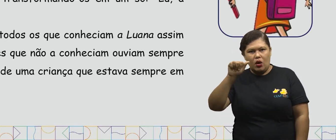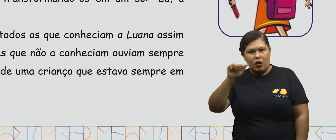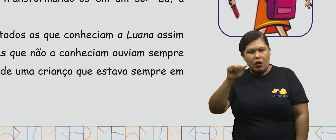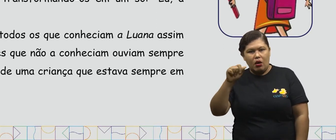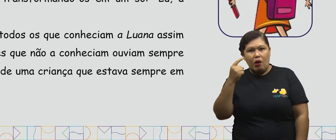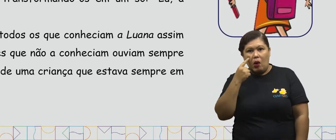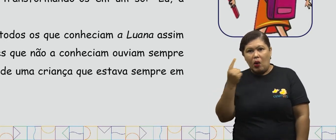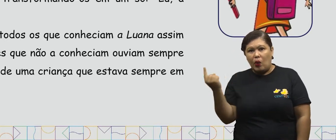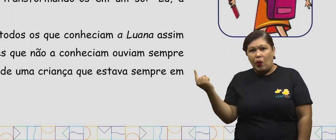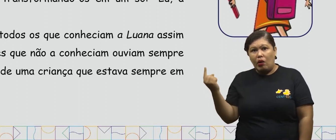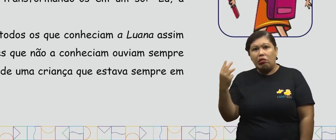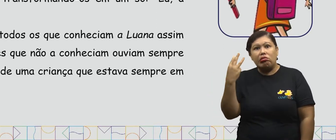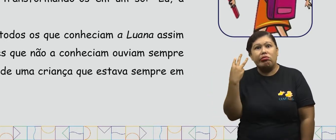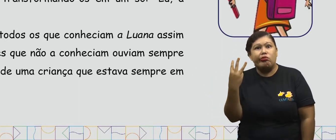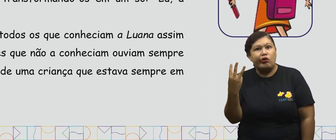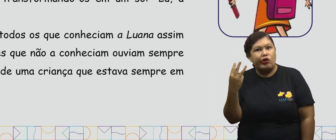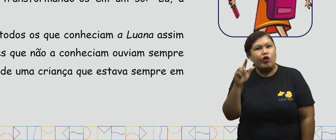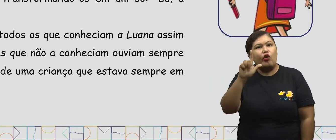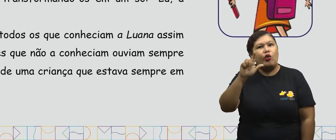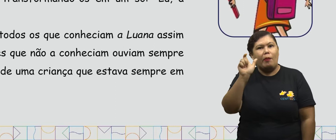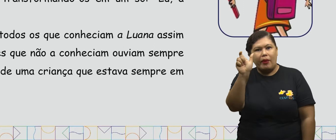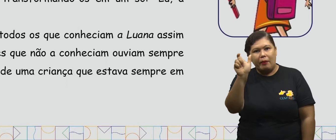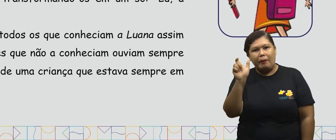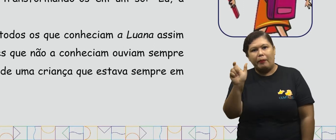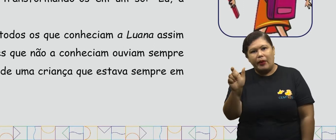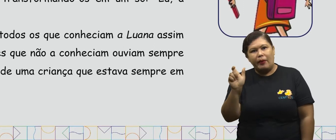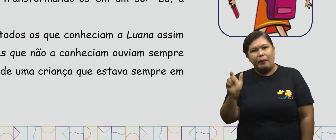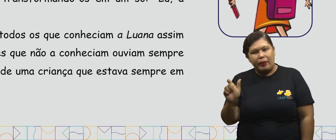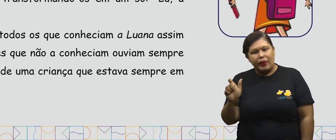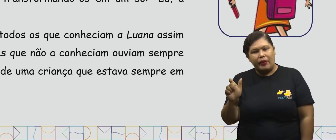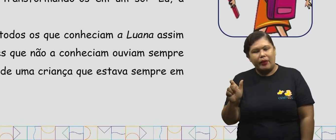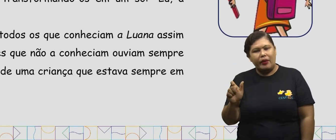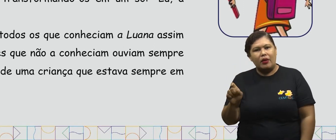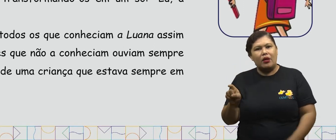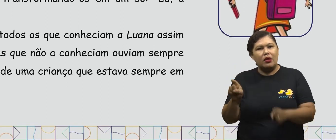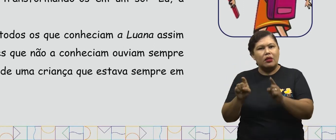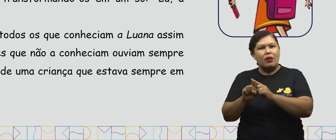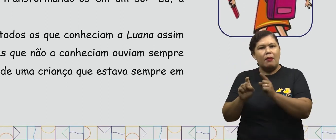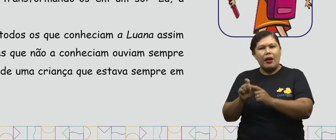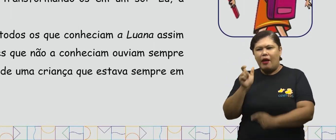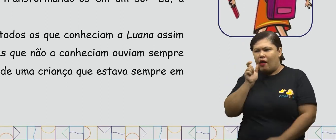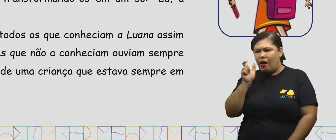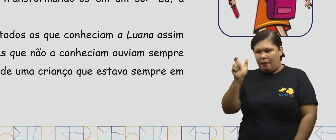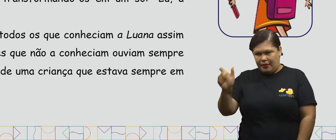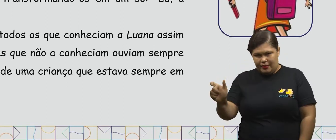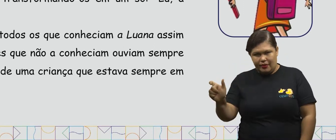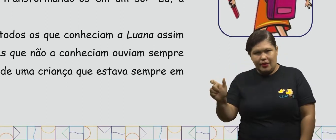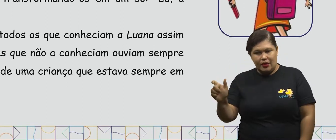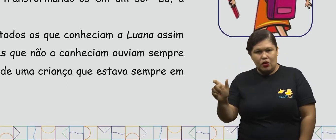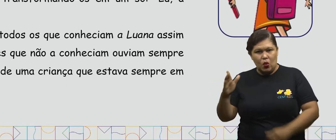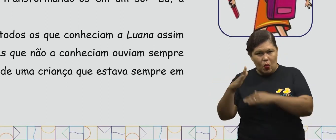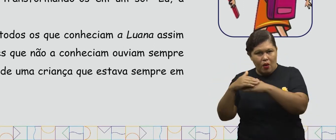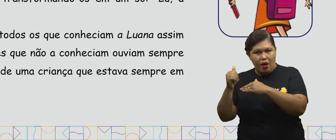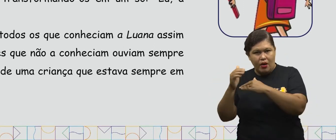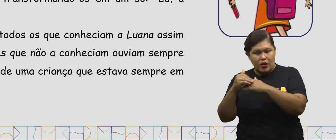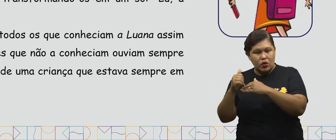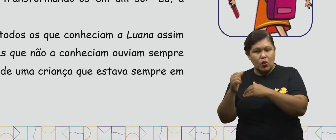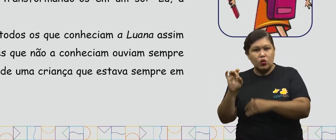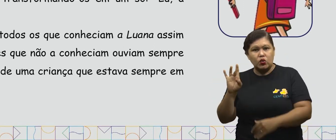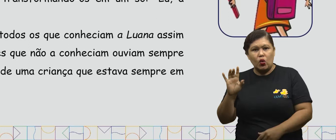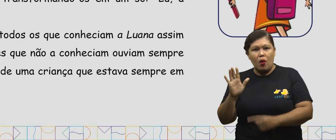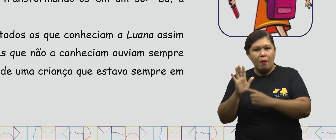Ela aparece por 3 vezes novamente e os apelidos carinhosos dados por seus familiares